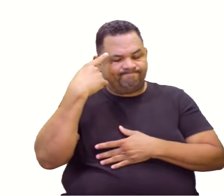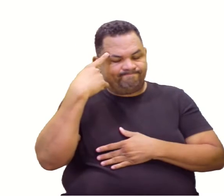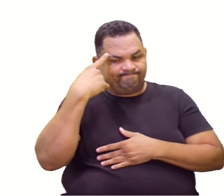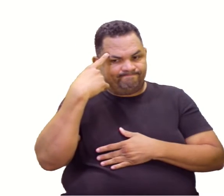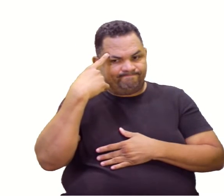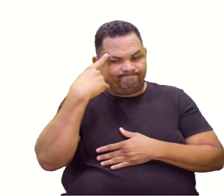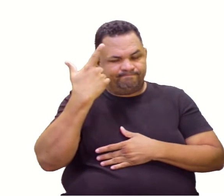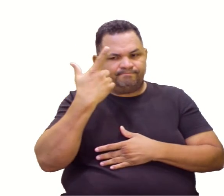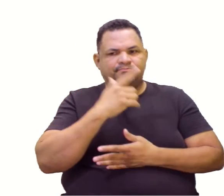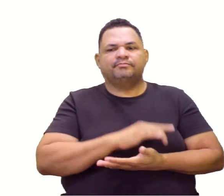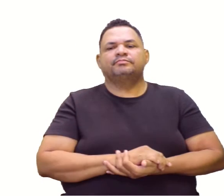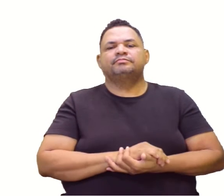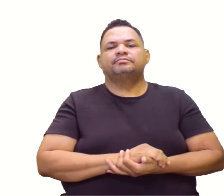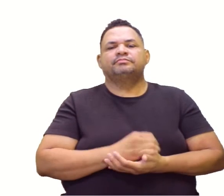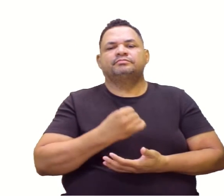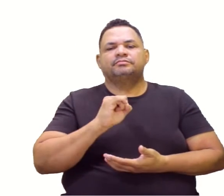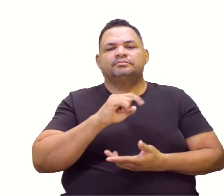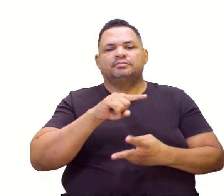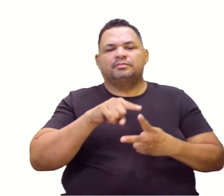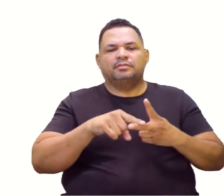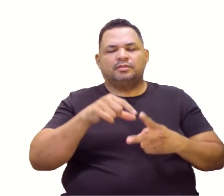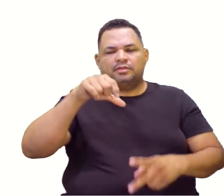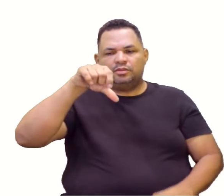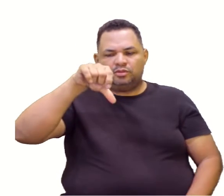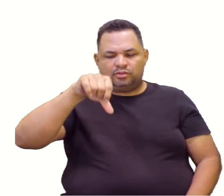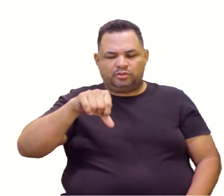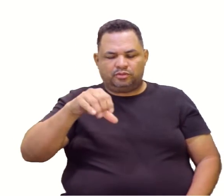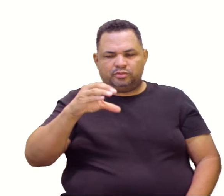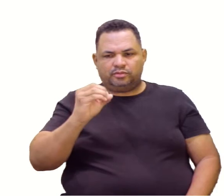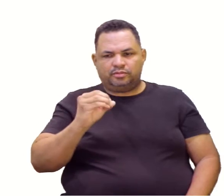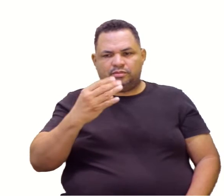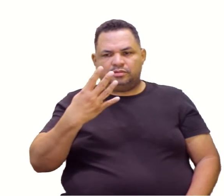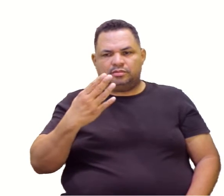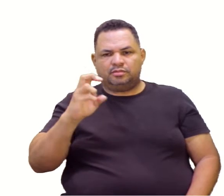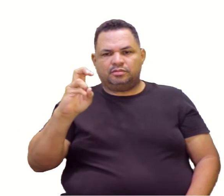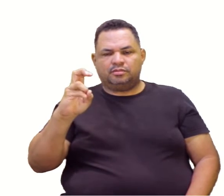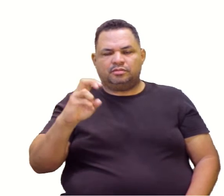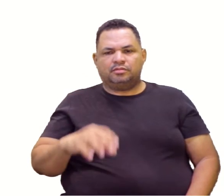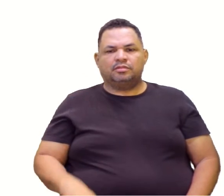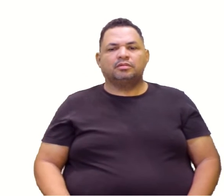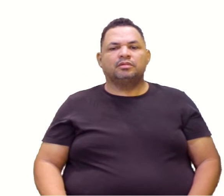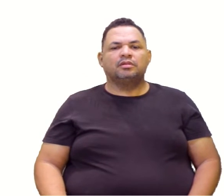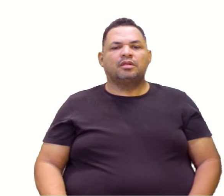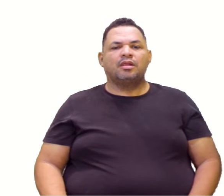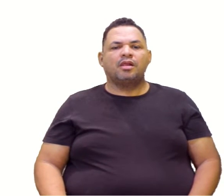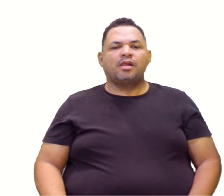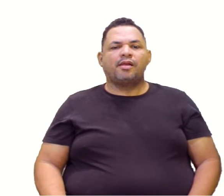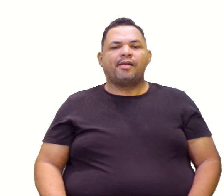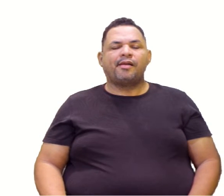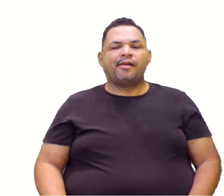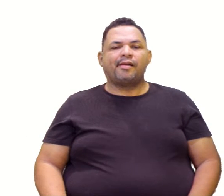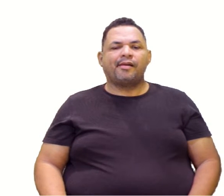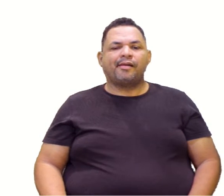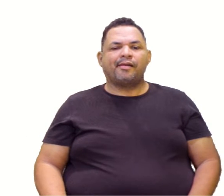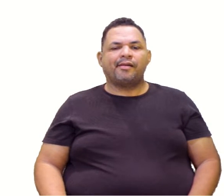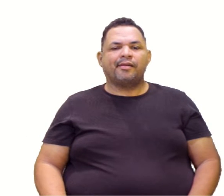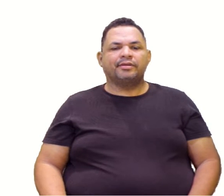ó. Né? Se os ângulos são de 90 e 45 graus aqui, a gente já sabe que são lados congruentes, lados iguais. A gente já